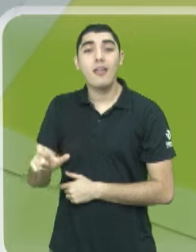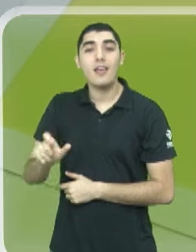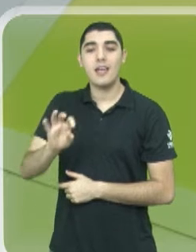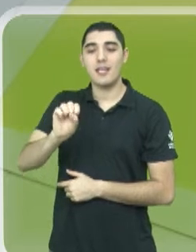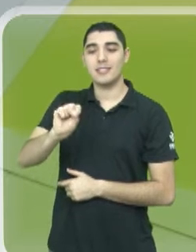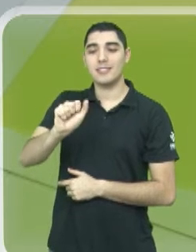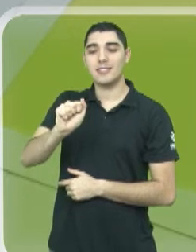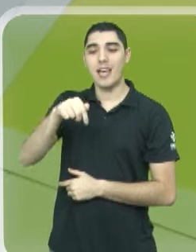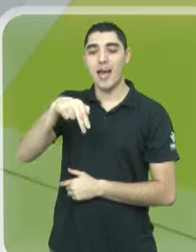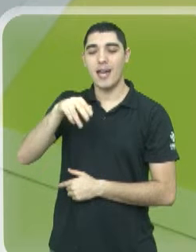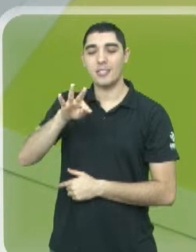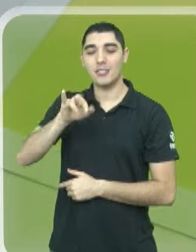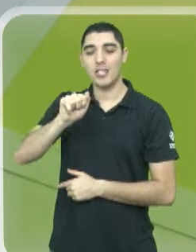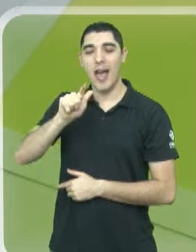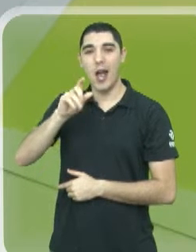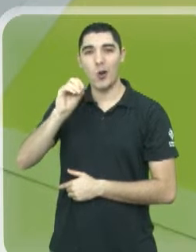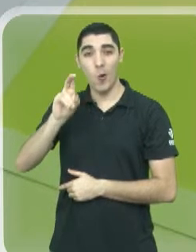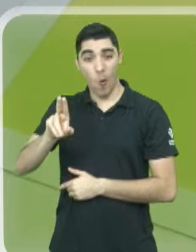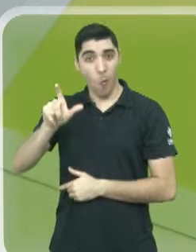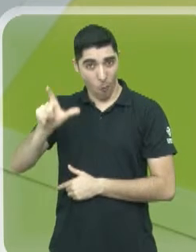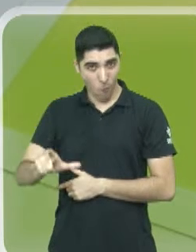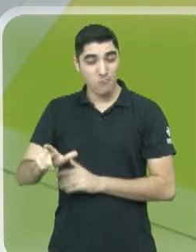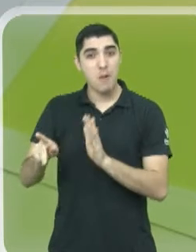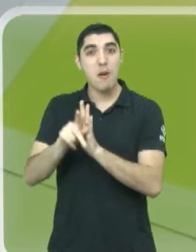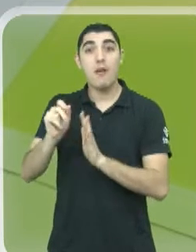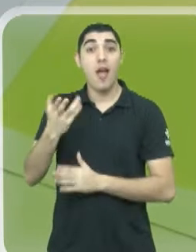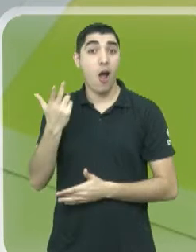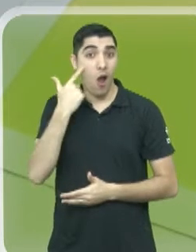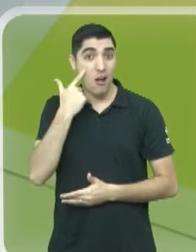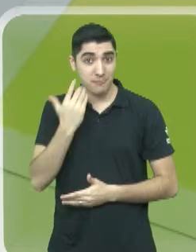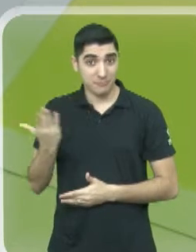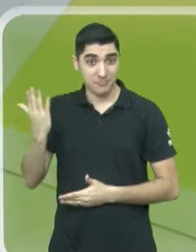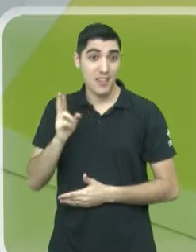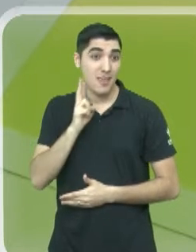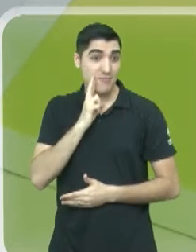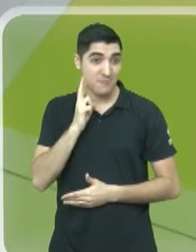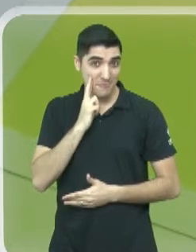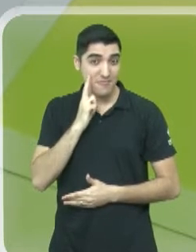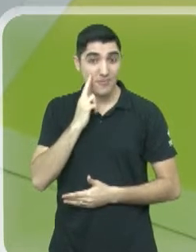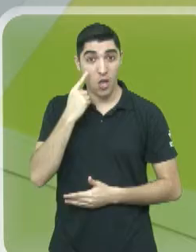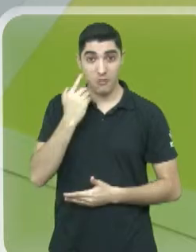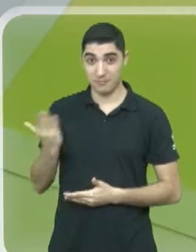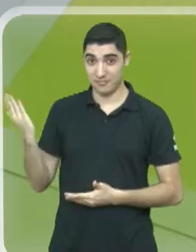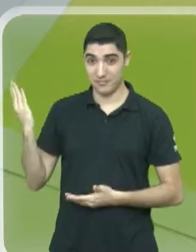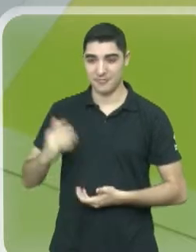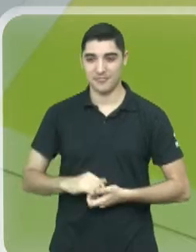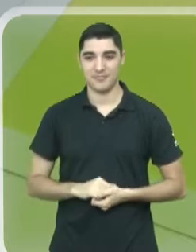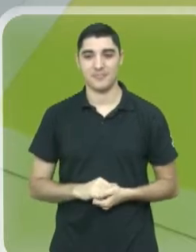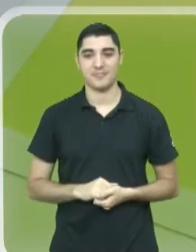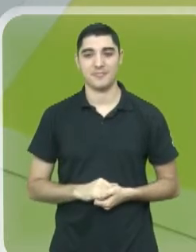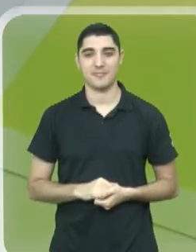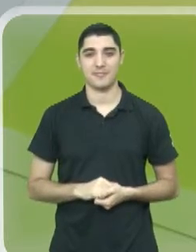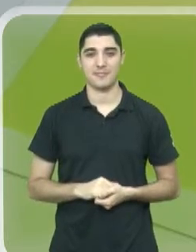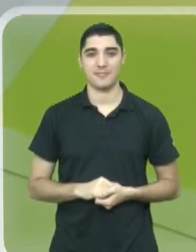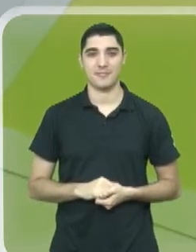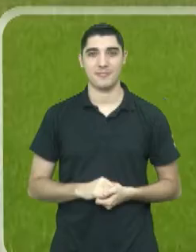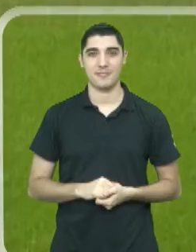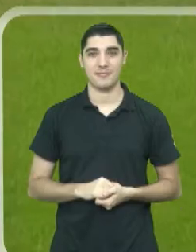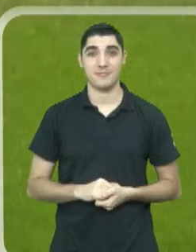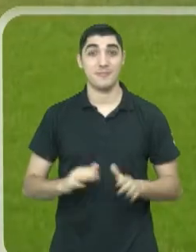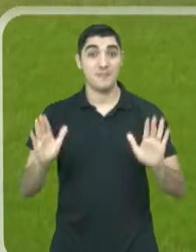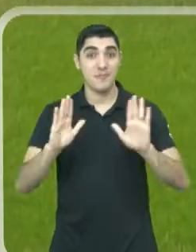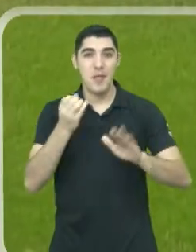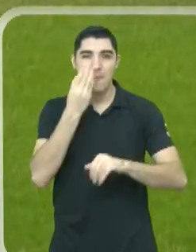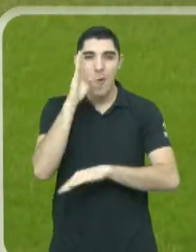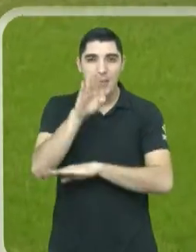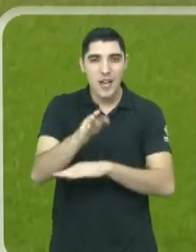o artilheiro Renato Santiago. Confira esse bate-papo que tá bacana. Coloca, Matheus! Fala, galera, muito boa tarde para todo